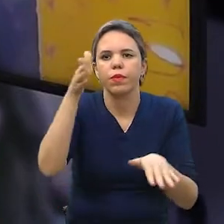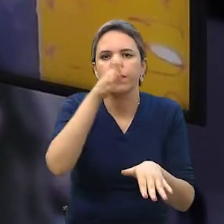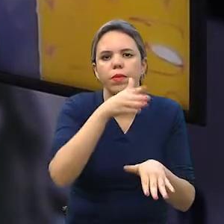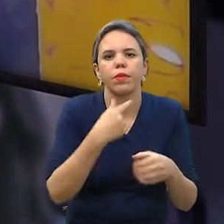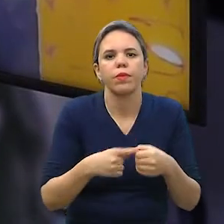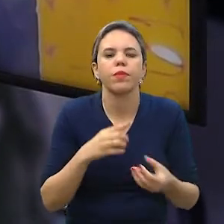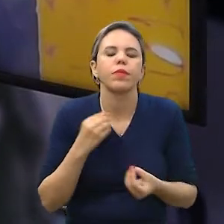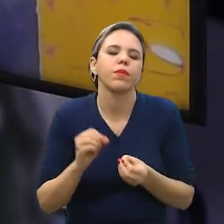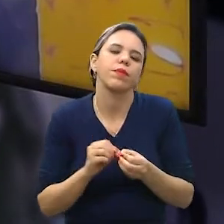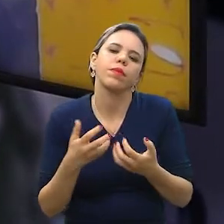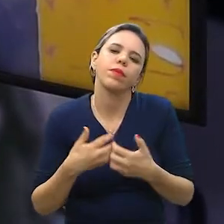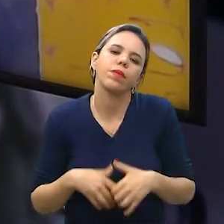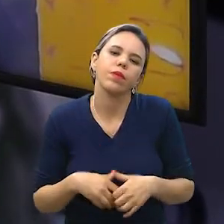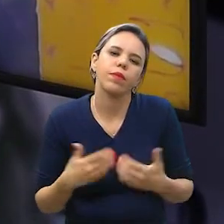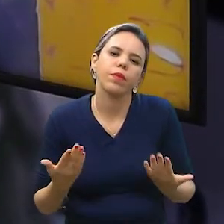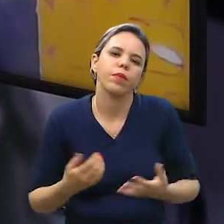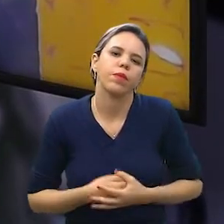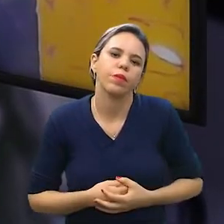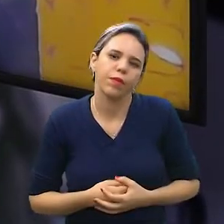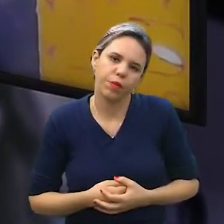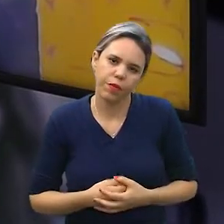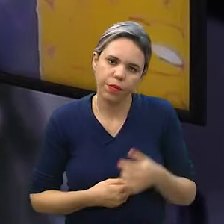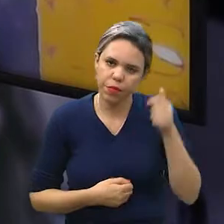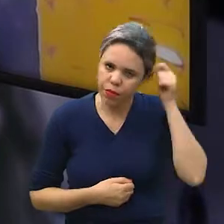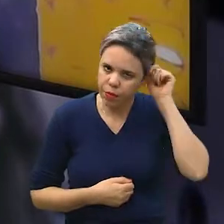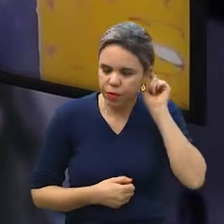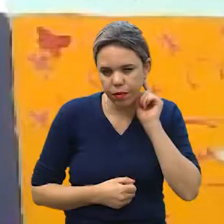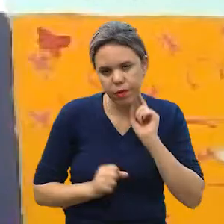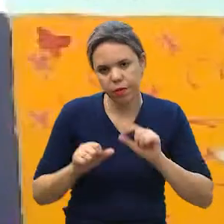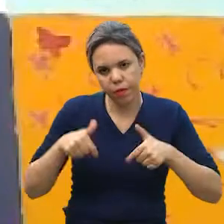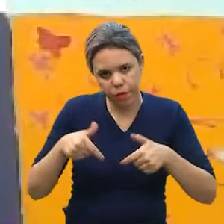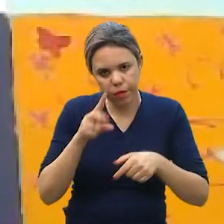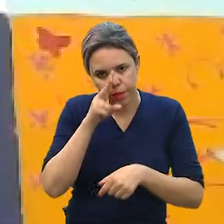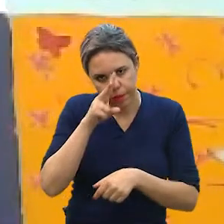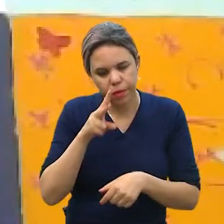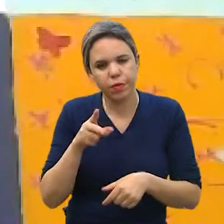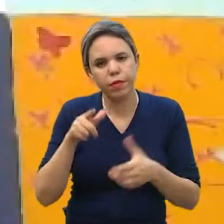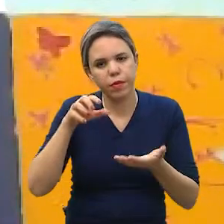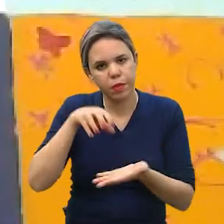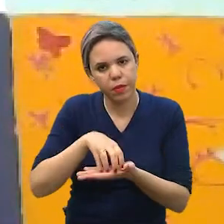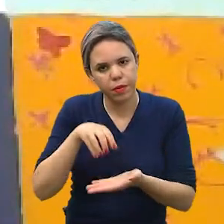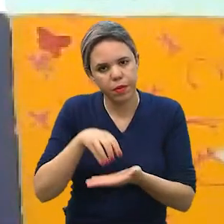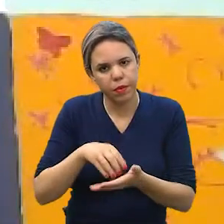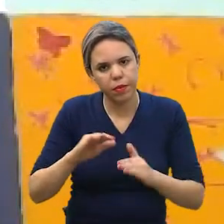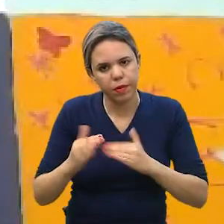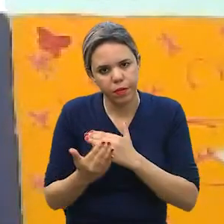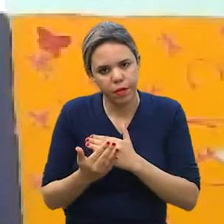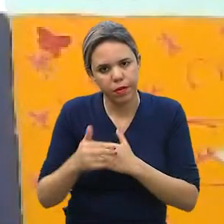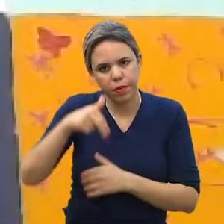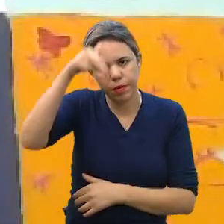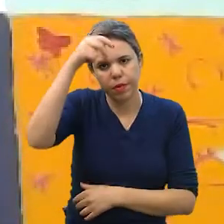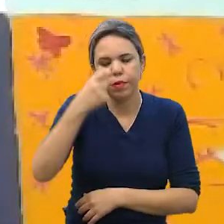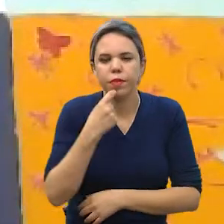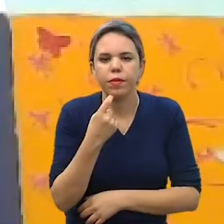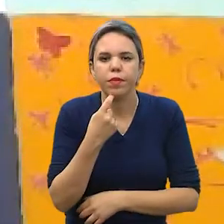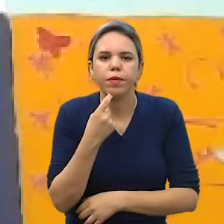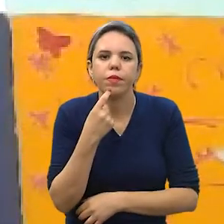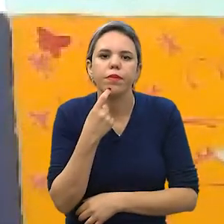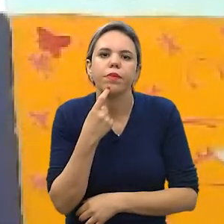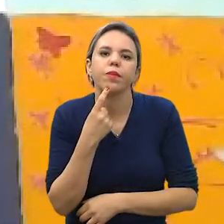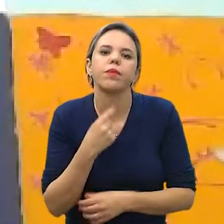no município? Como é que ele funciona hoje? A Ação Forte ela está localizada na região norte de Campinas,